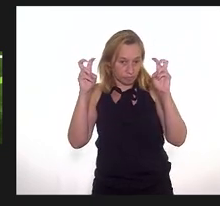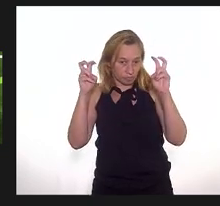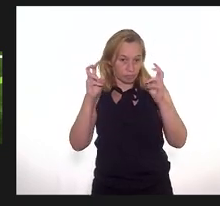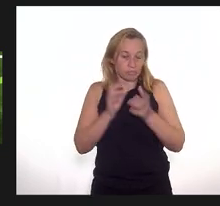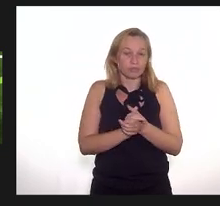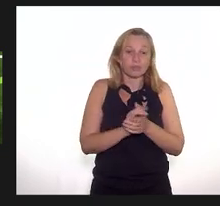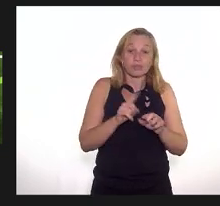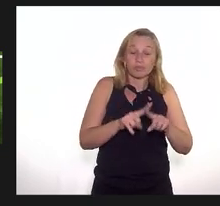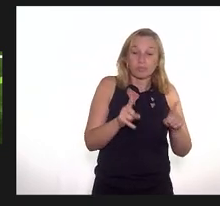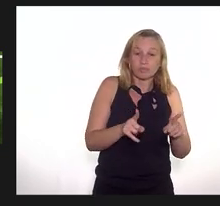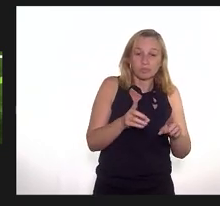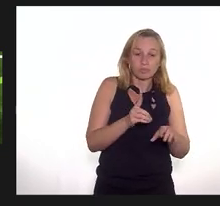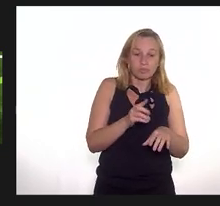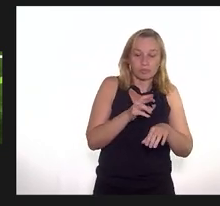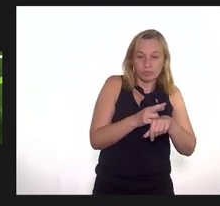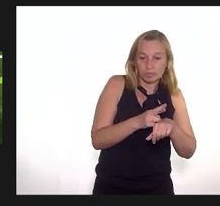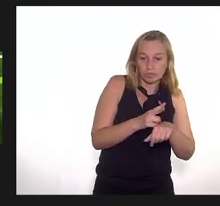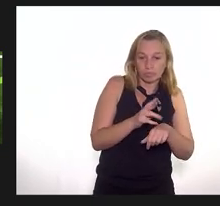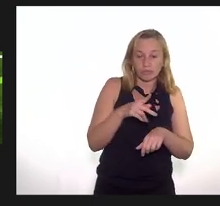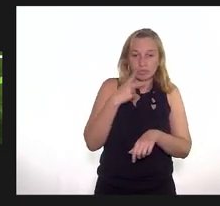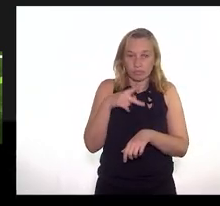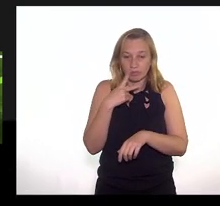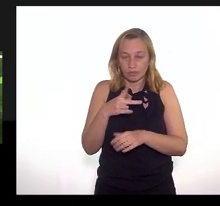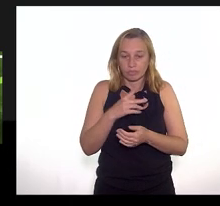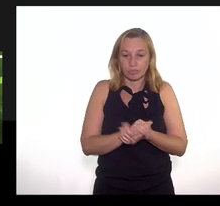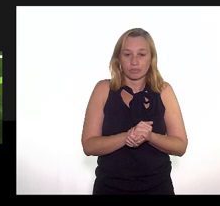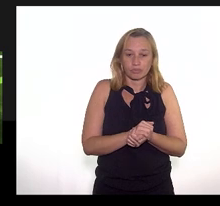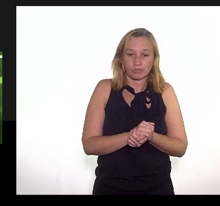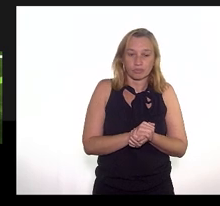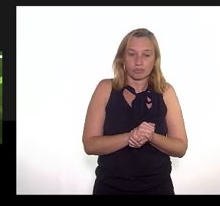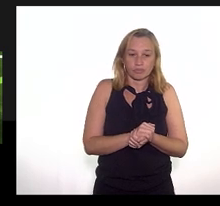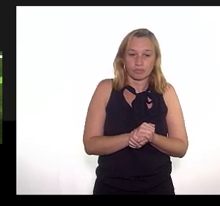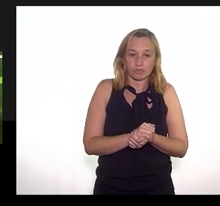Mas, como a doutora falou, que não é tão...